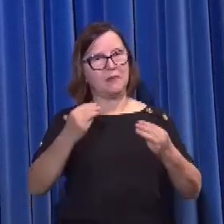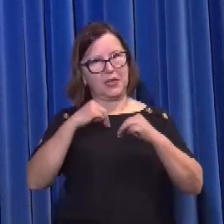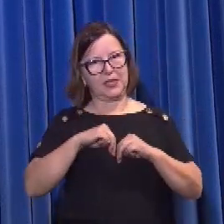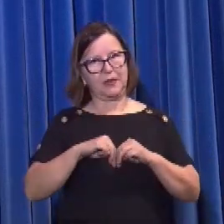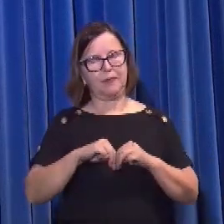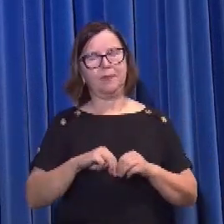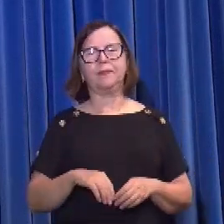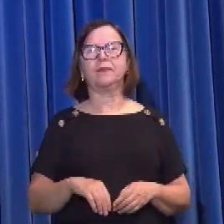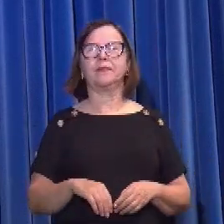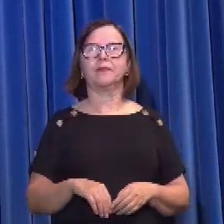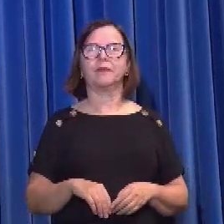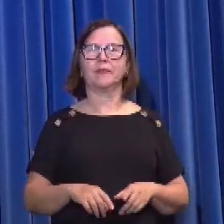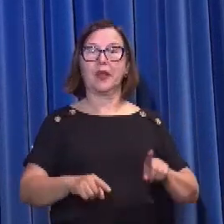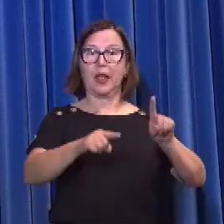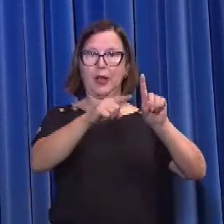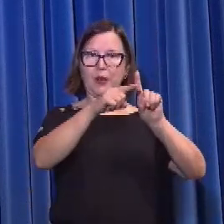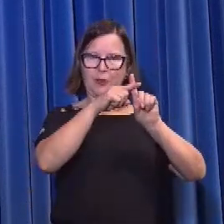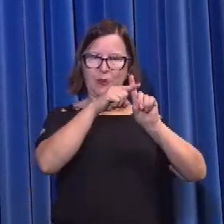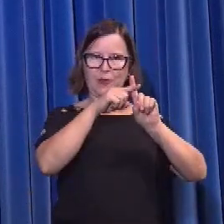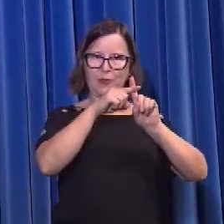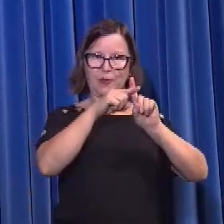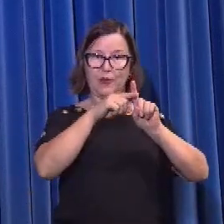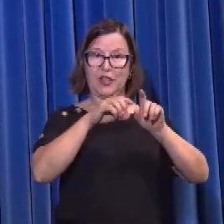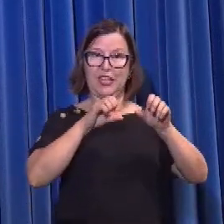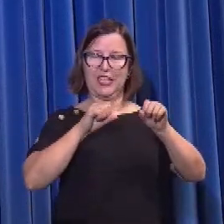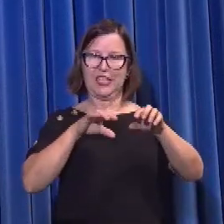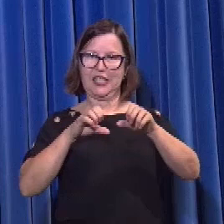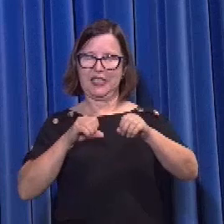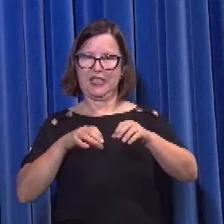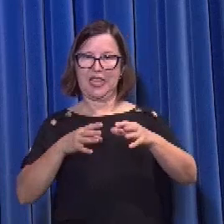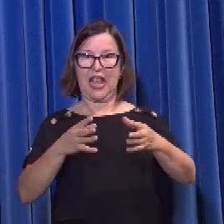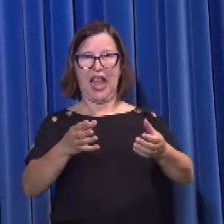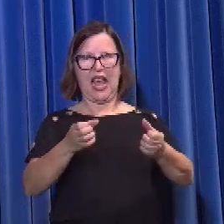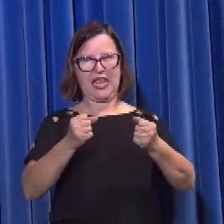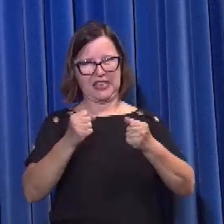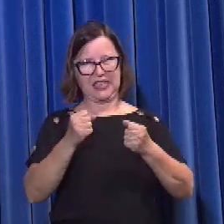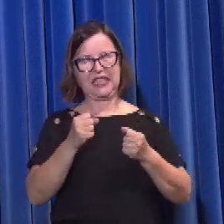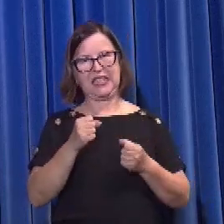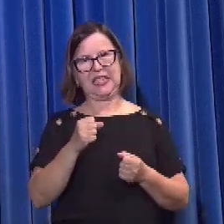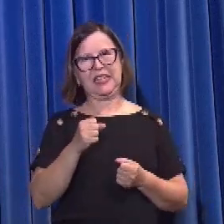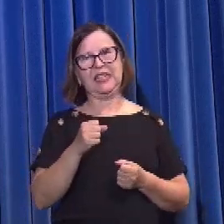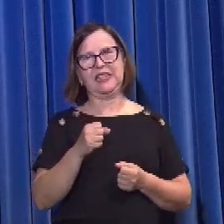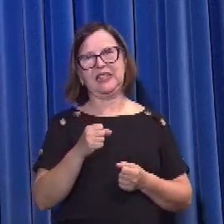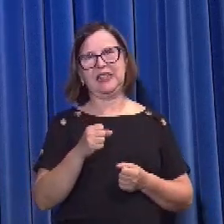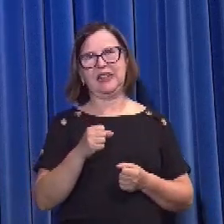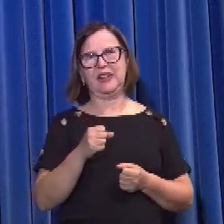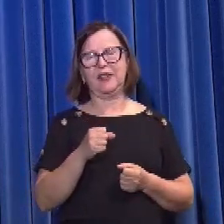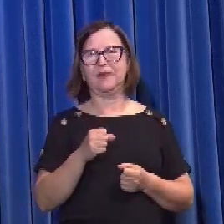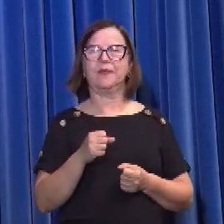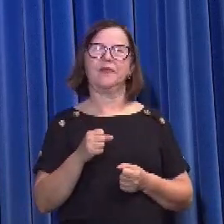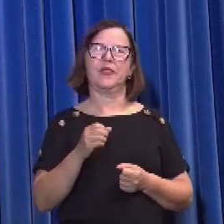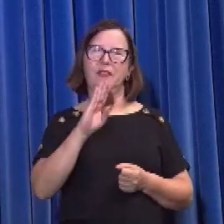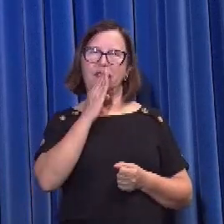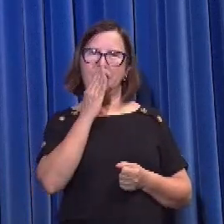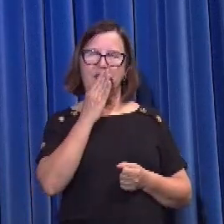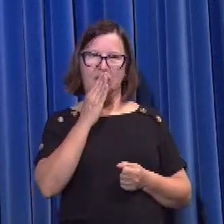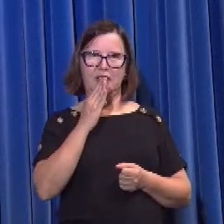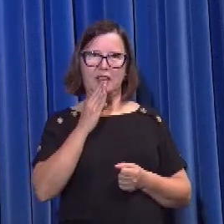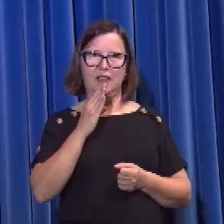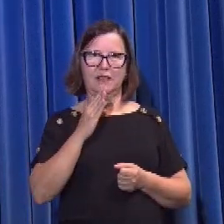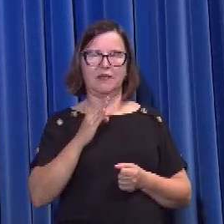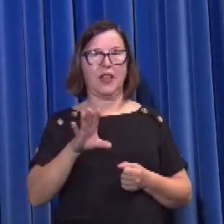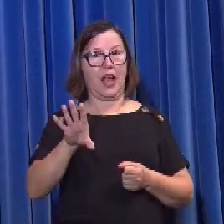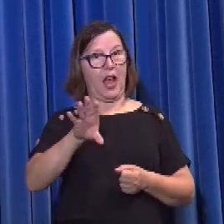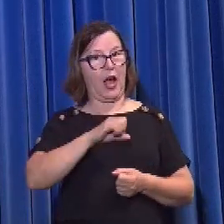A cruz nos ensina a aceitar a injúria, a amar o inimigo e a deixar o resto nas mãos de